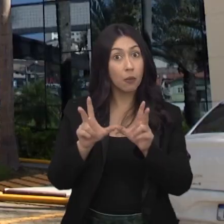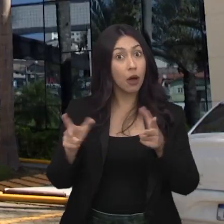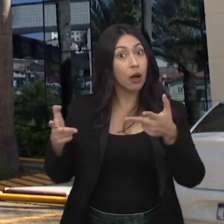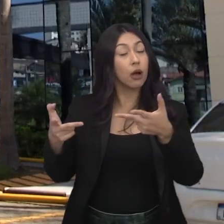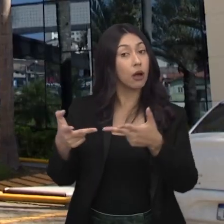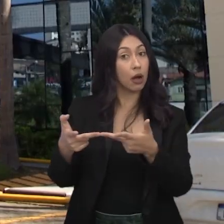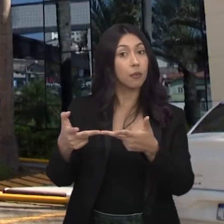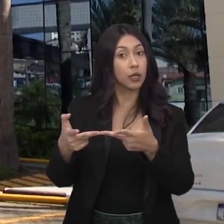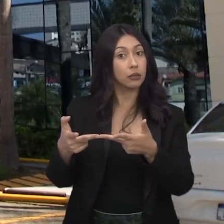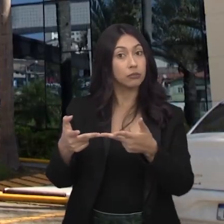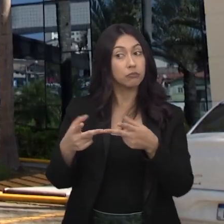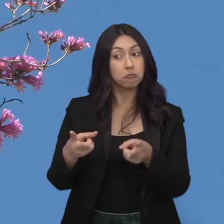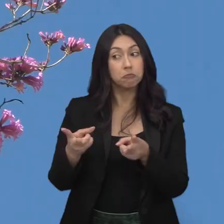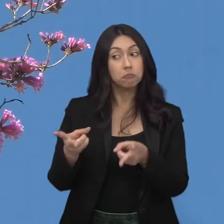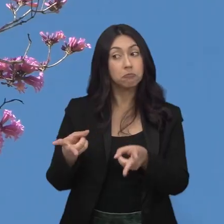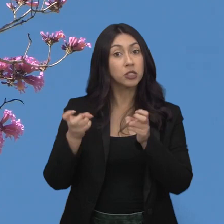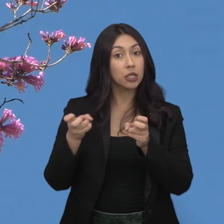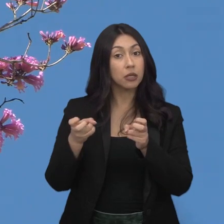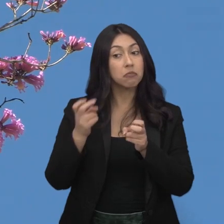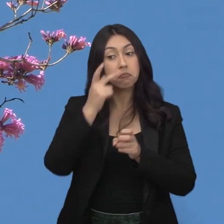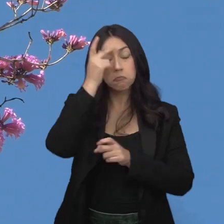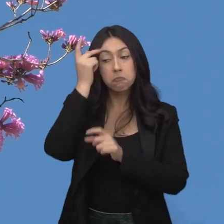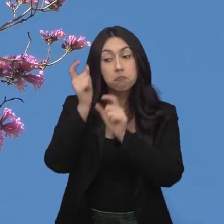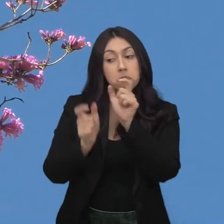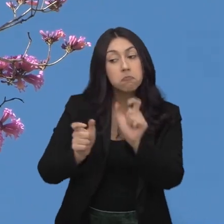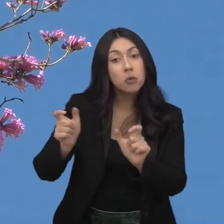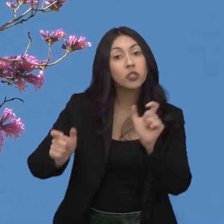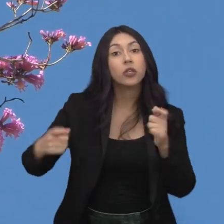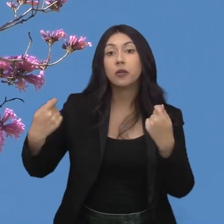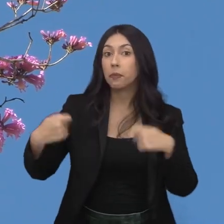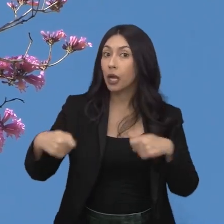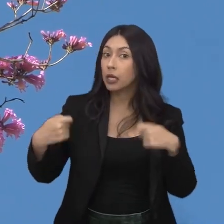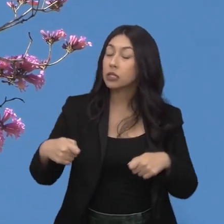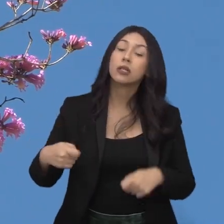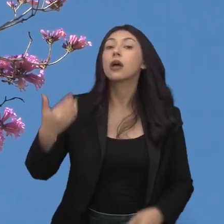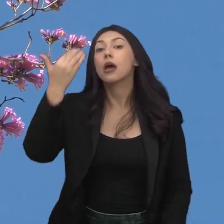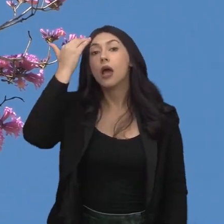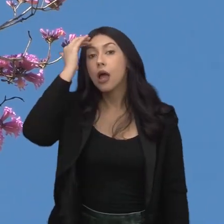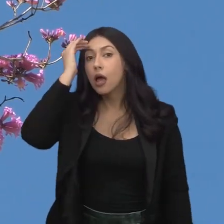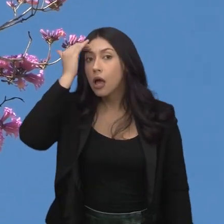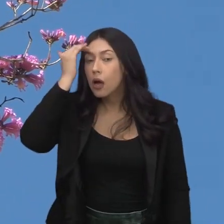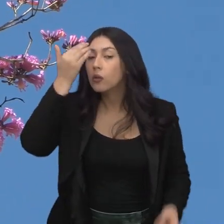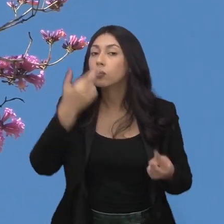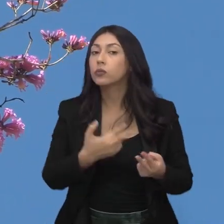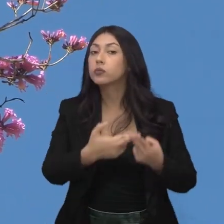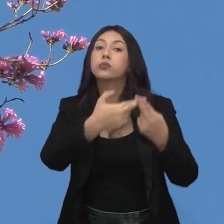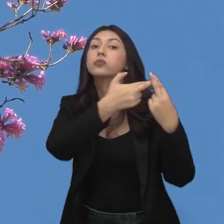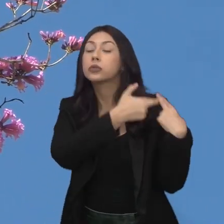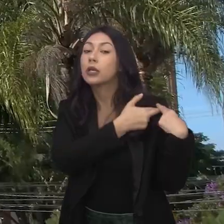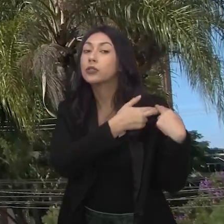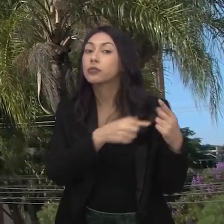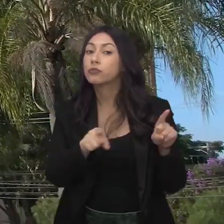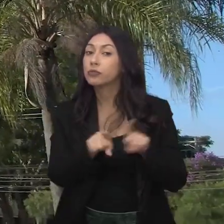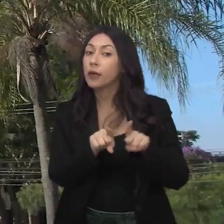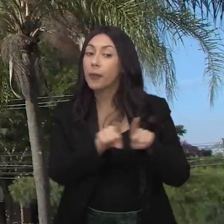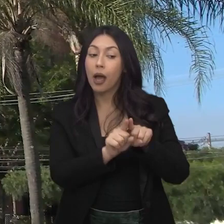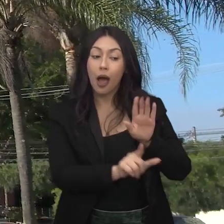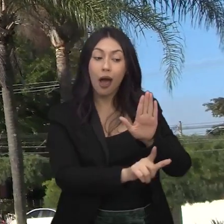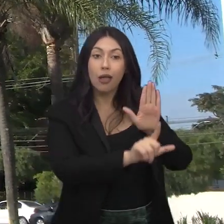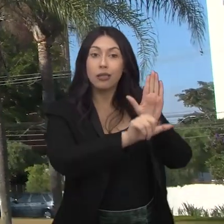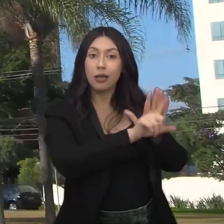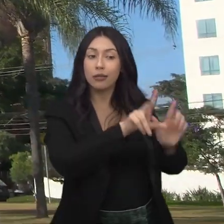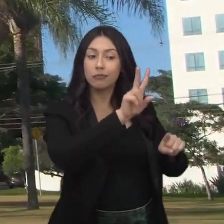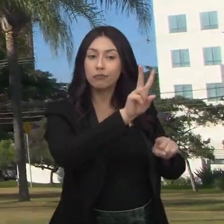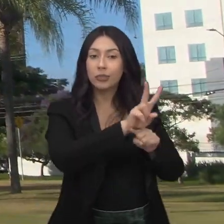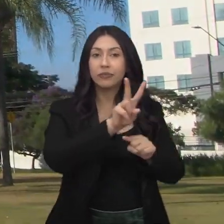êxito. Para a Câmara Municipal, moradores de condomínio devem estar cientes das responsabilidades e a legislação